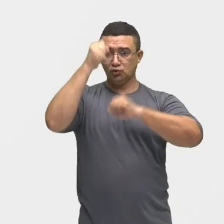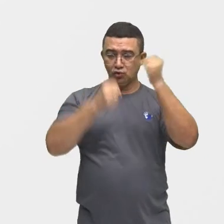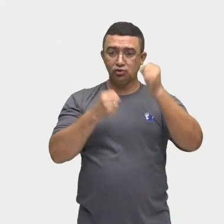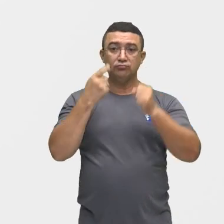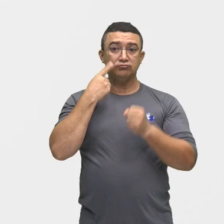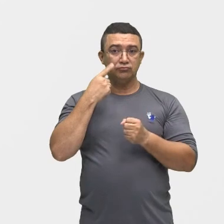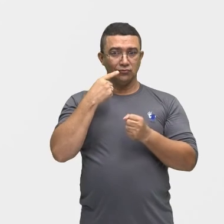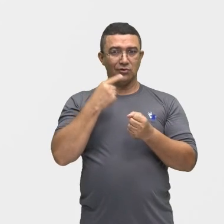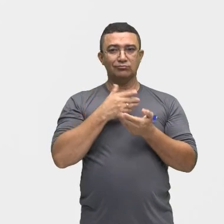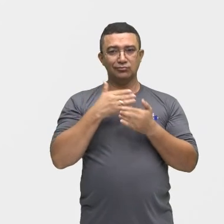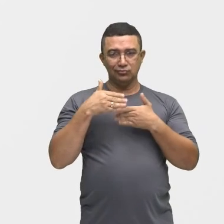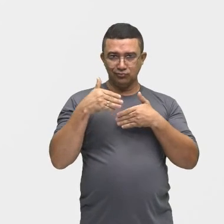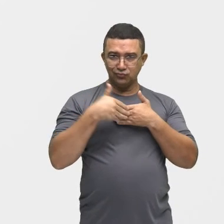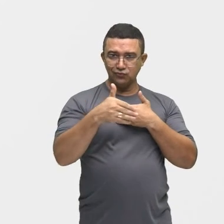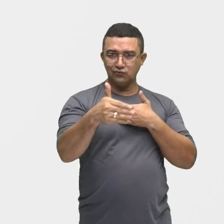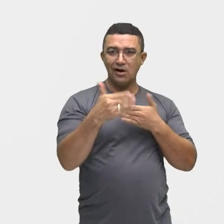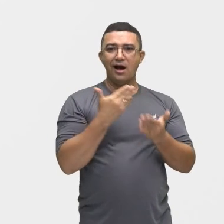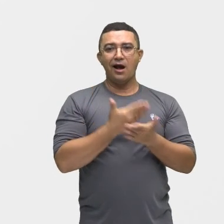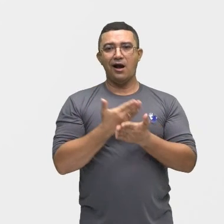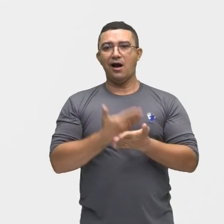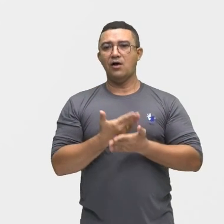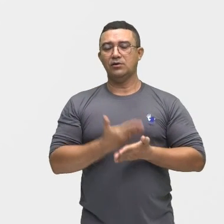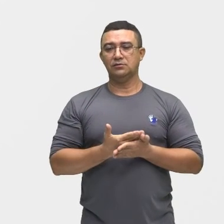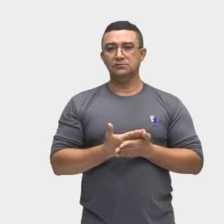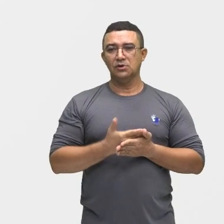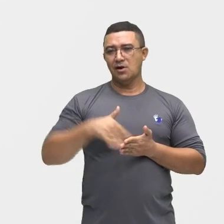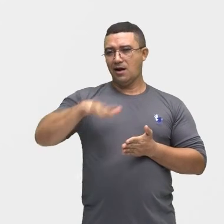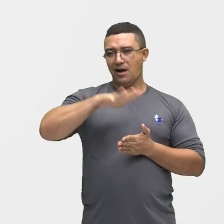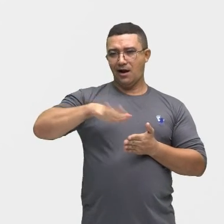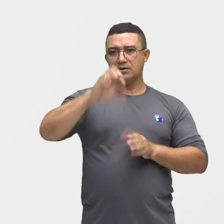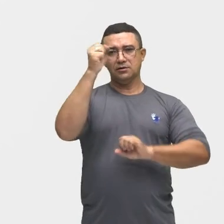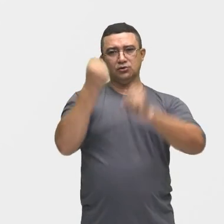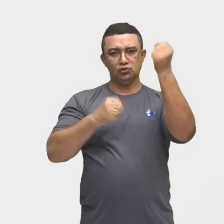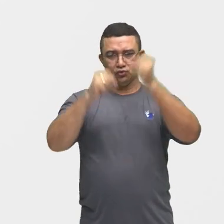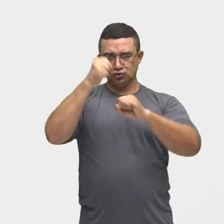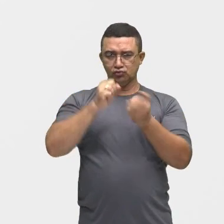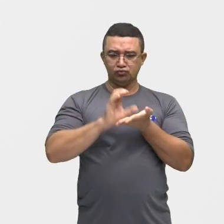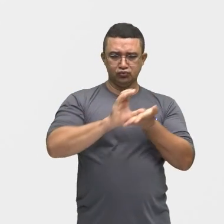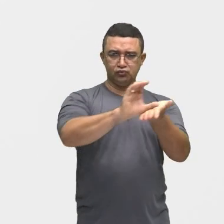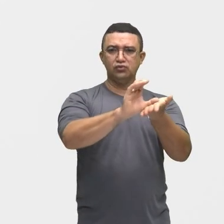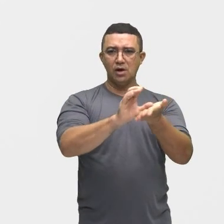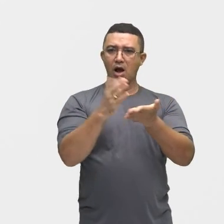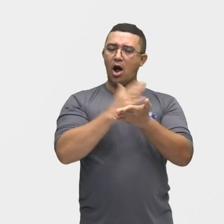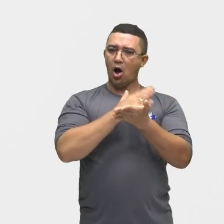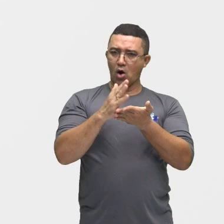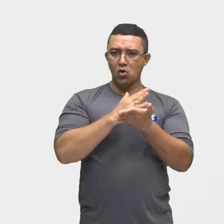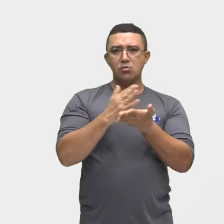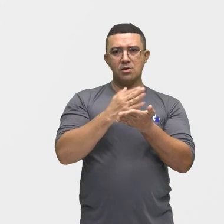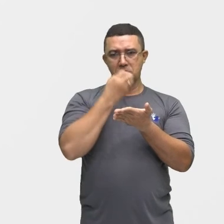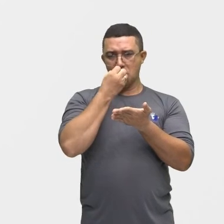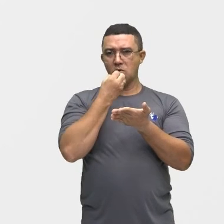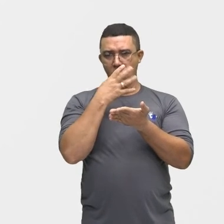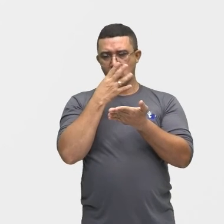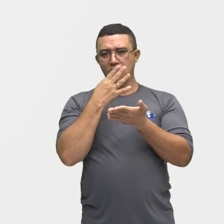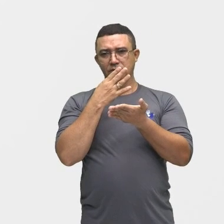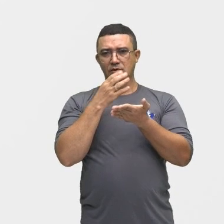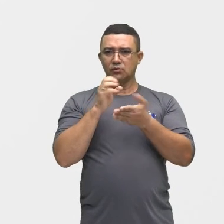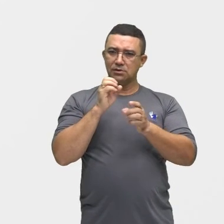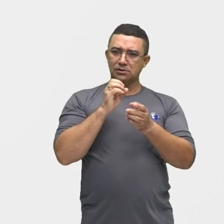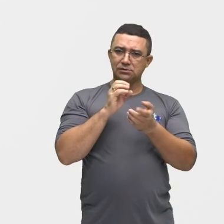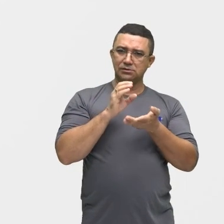durante a aula que esse setor ele vem recebendo aí a concessão de benefícios fiscais, né, oferecidos aí pelos